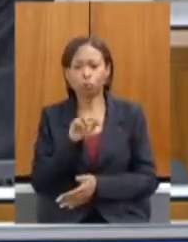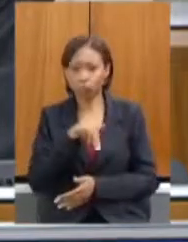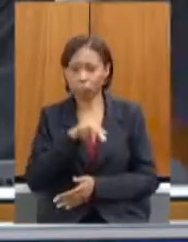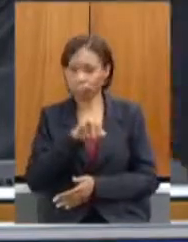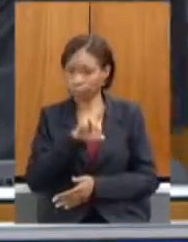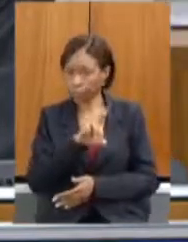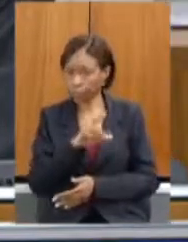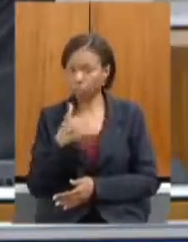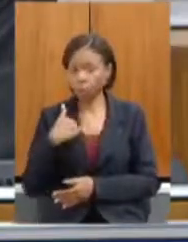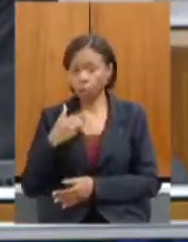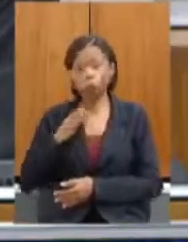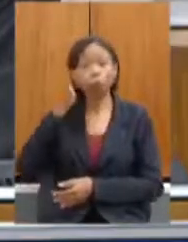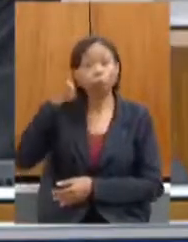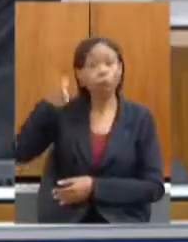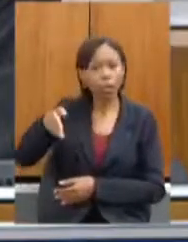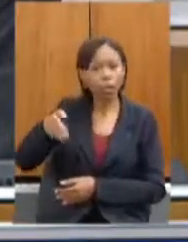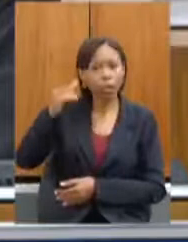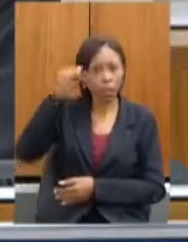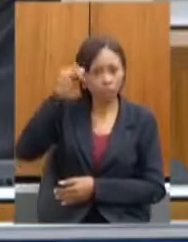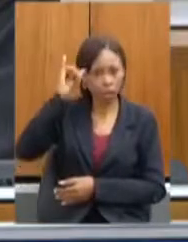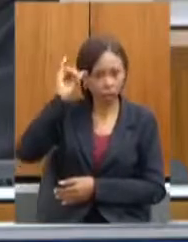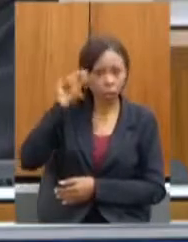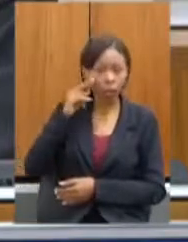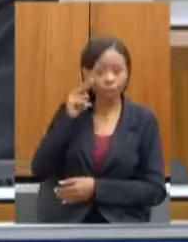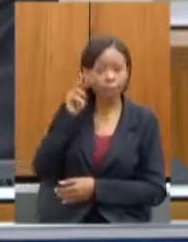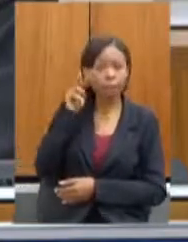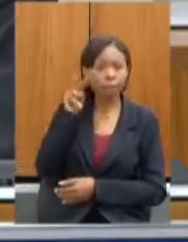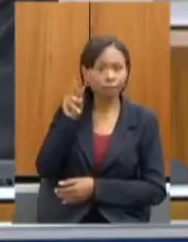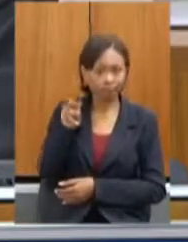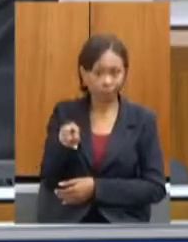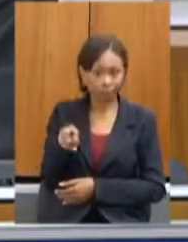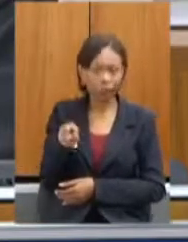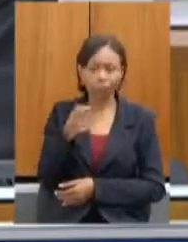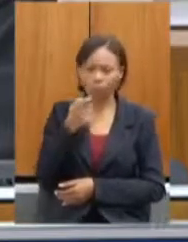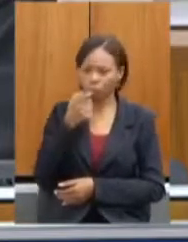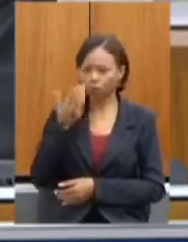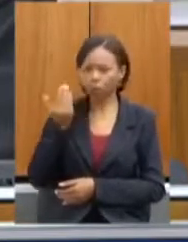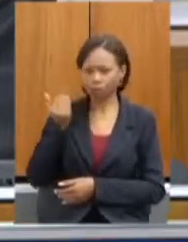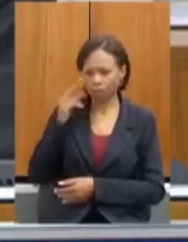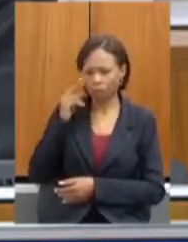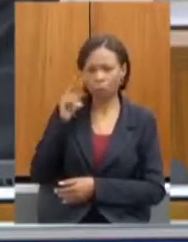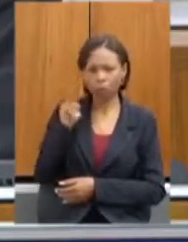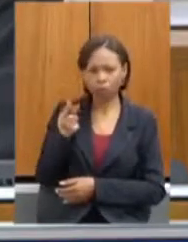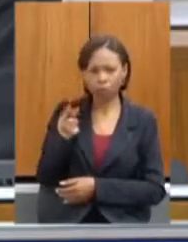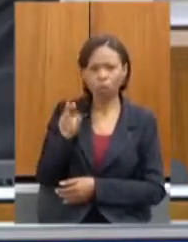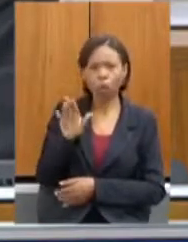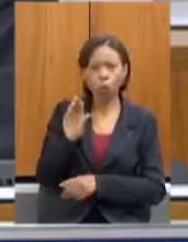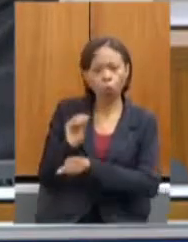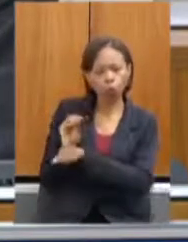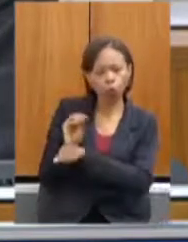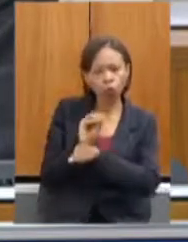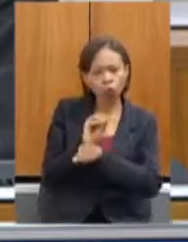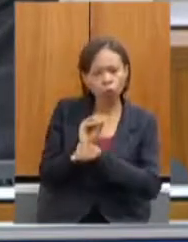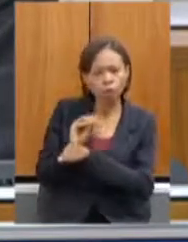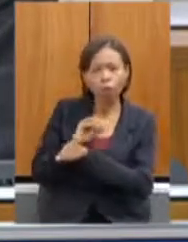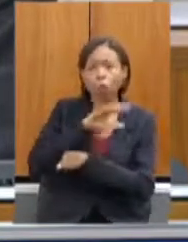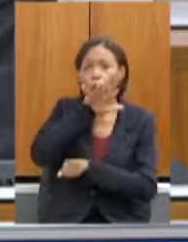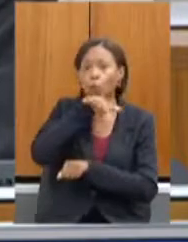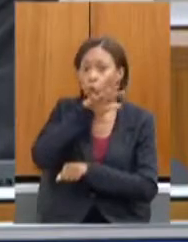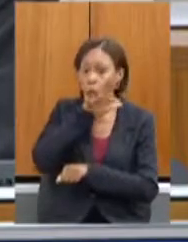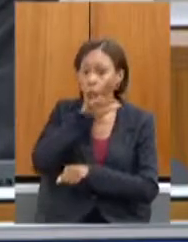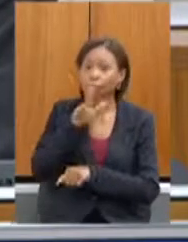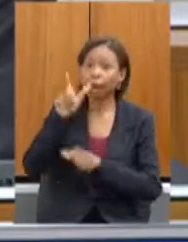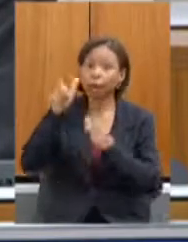estive lá na fazenda recentemente vi e Inclusive a condição do Cuidado dos animais lá é uma